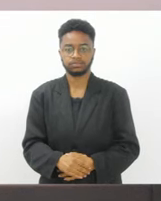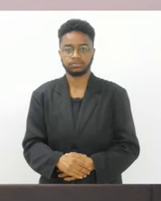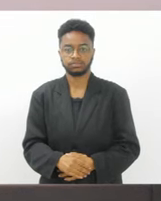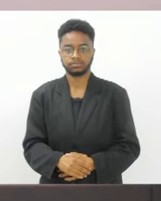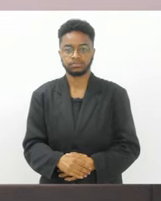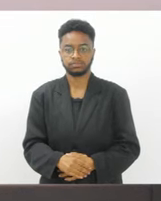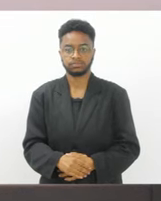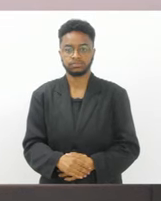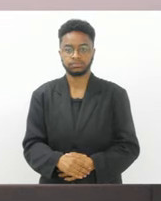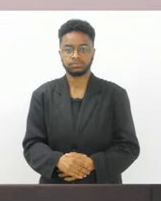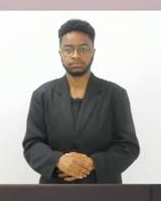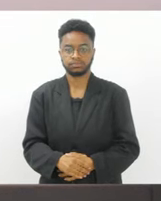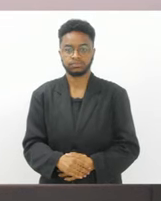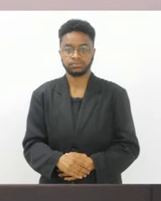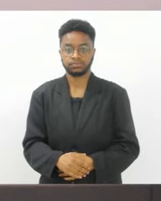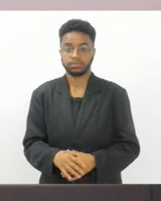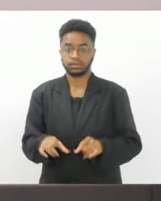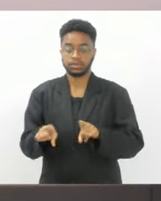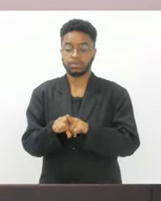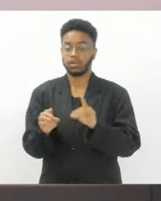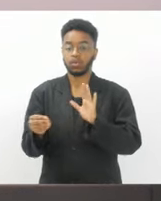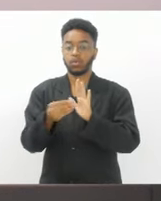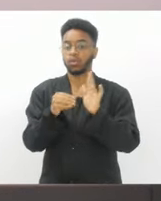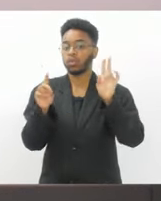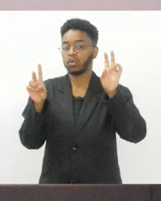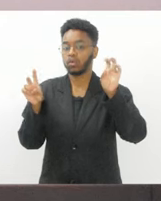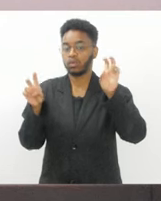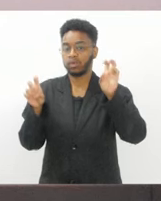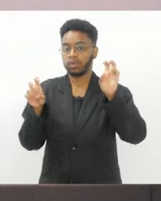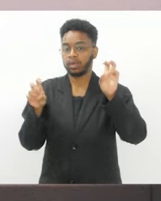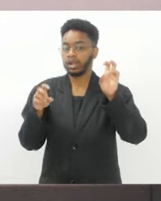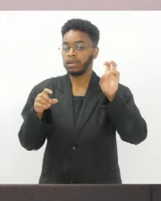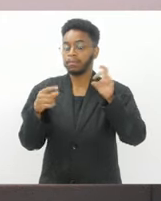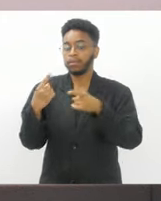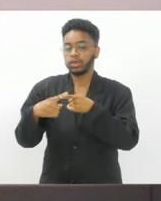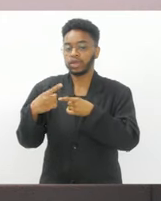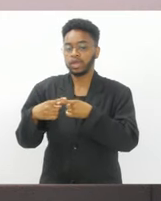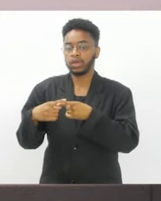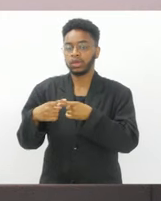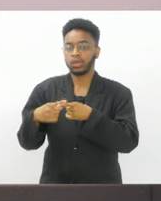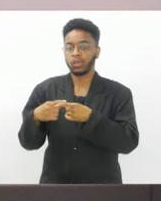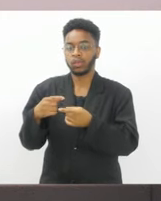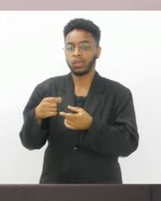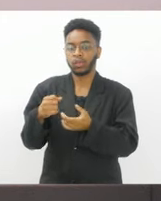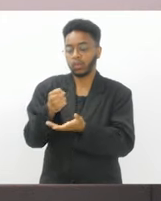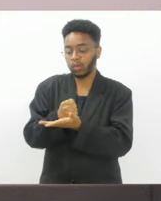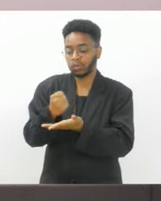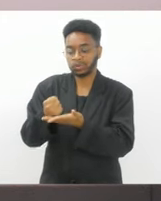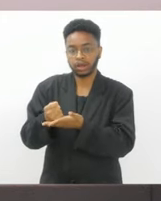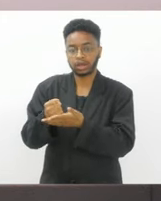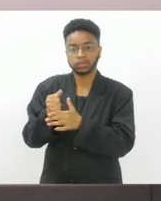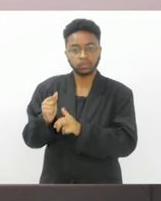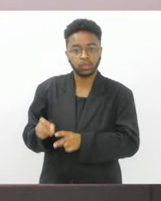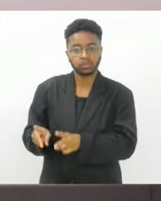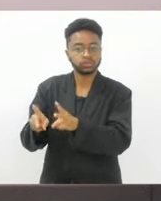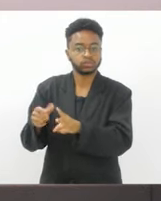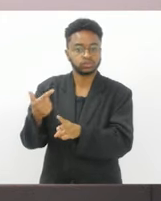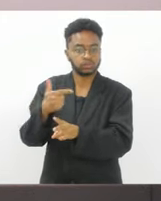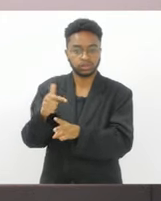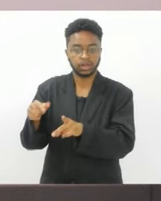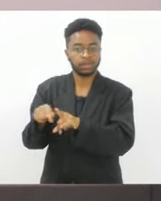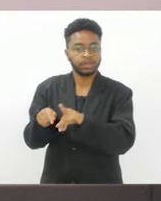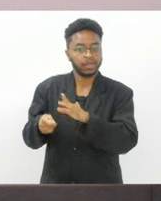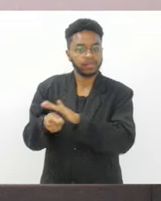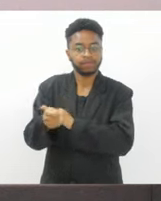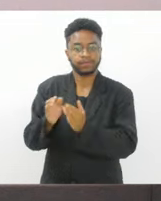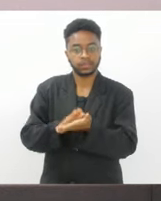E que, está entre aspas, eles não renovaram, não cumpriram com suas obrigações, com seus investimentos. Por